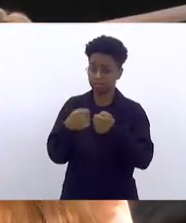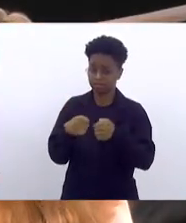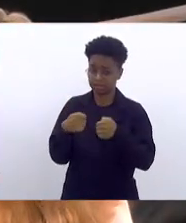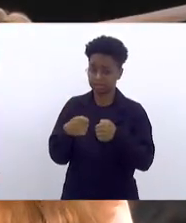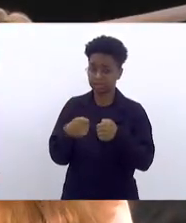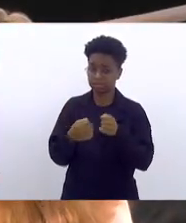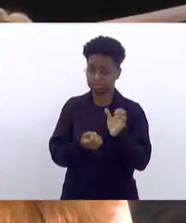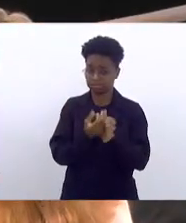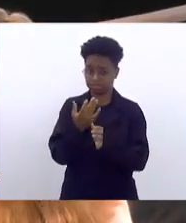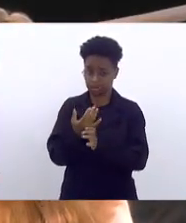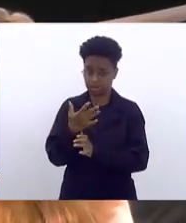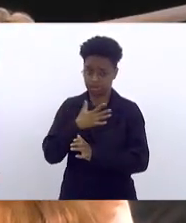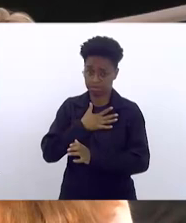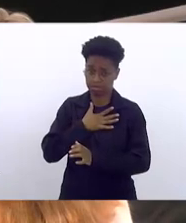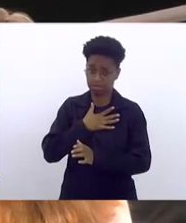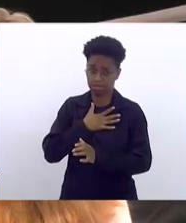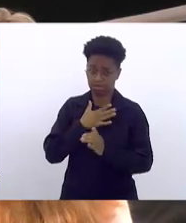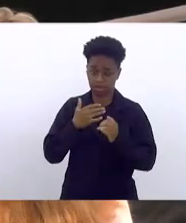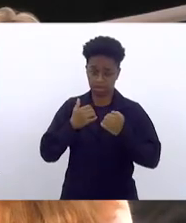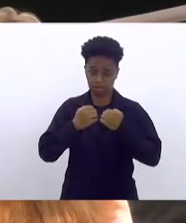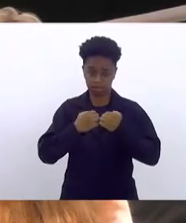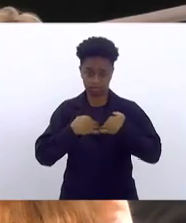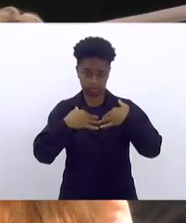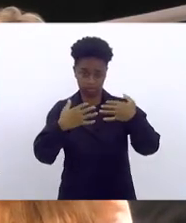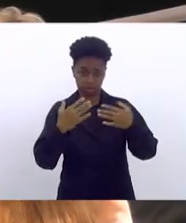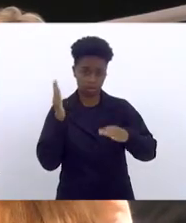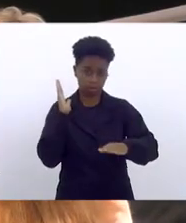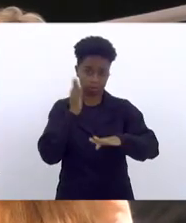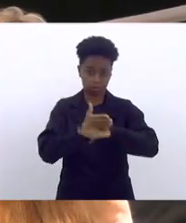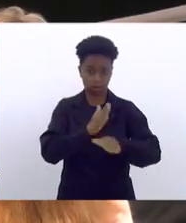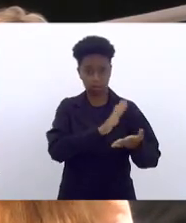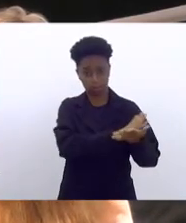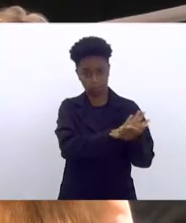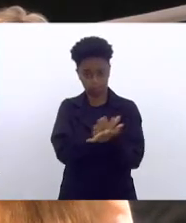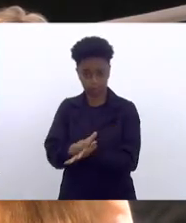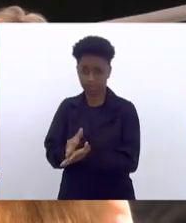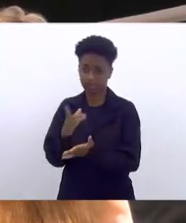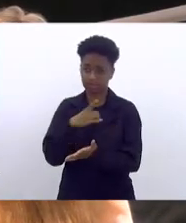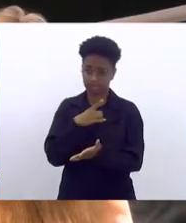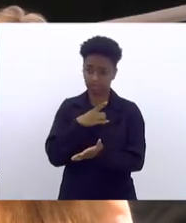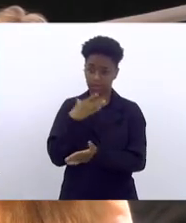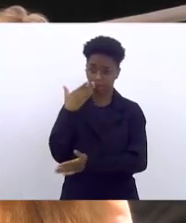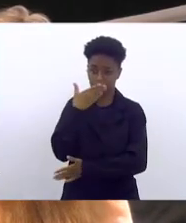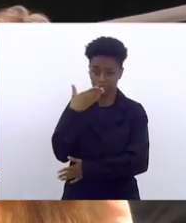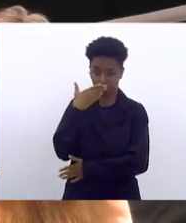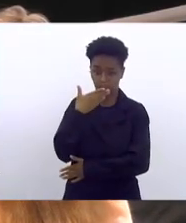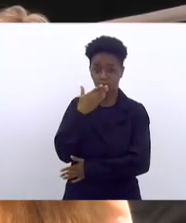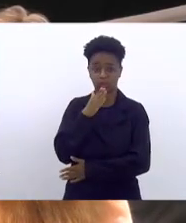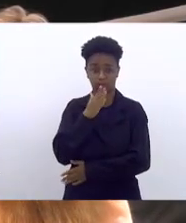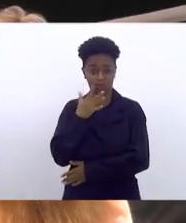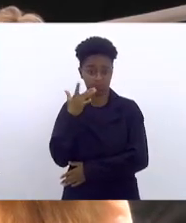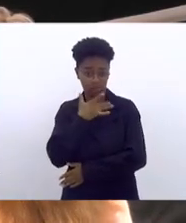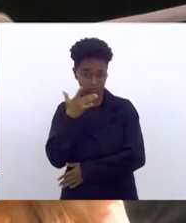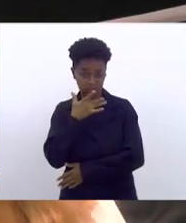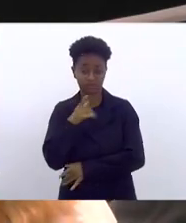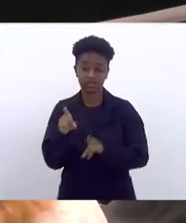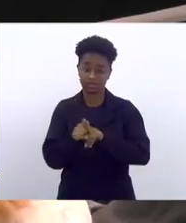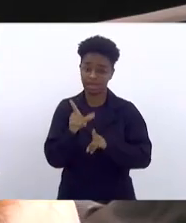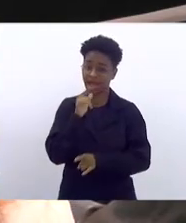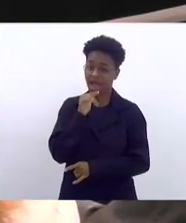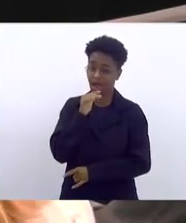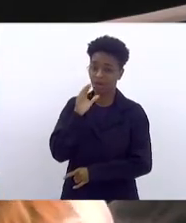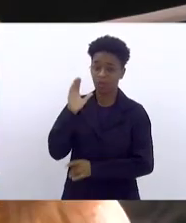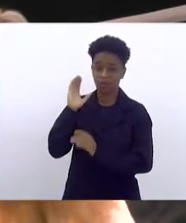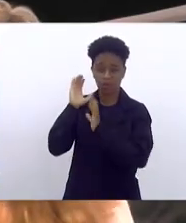presidir lá na comissão de combate às discriminações tem um bolo aqui gostoso tinha uma água de coco também bem interessante